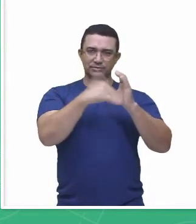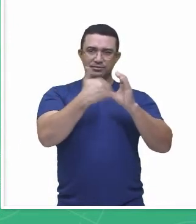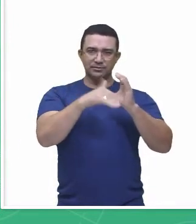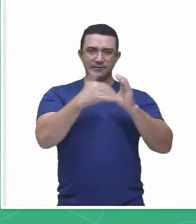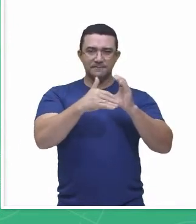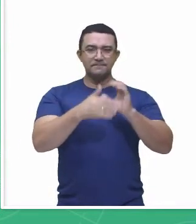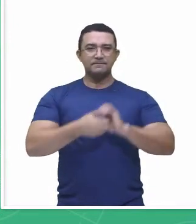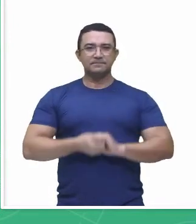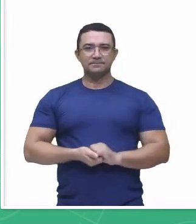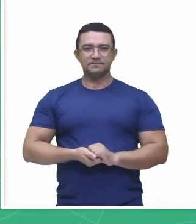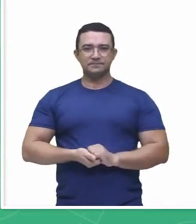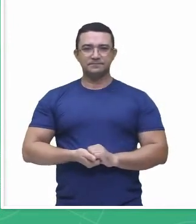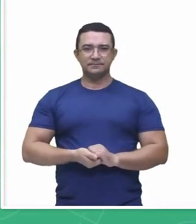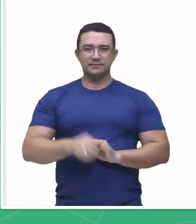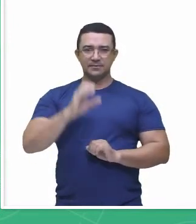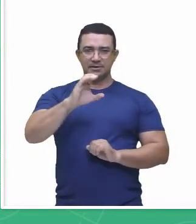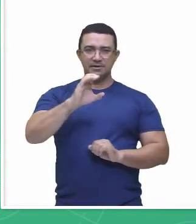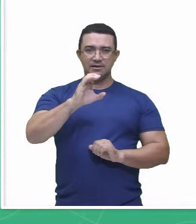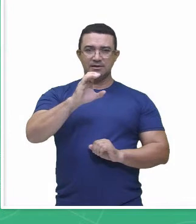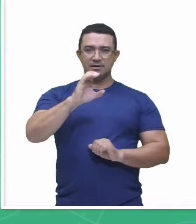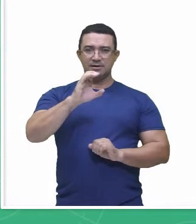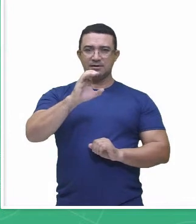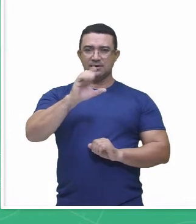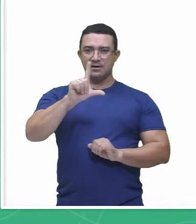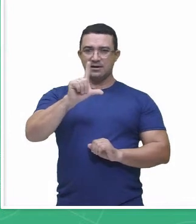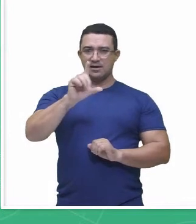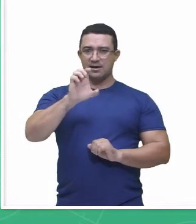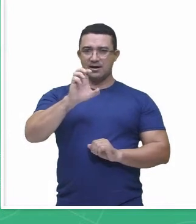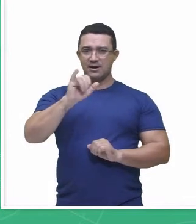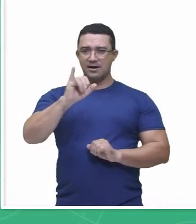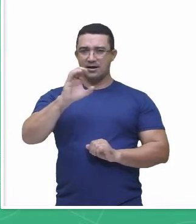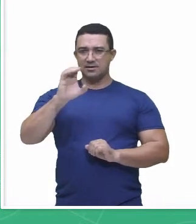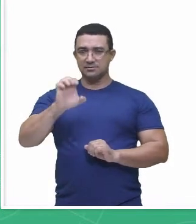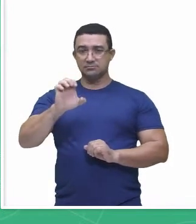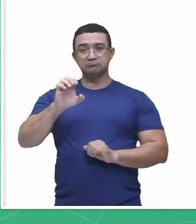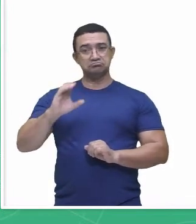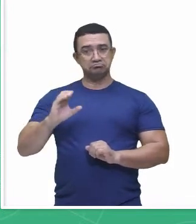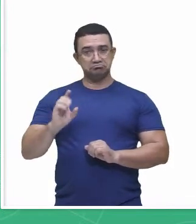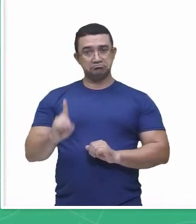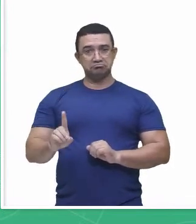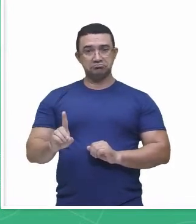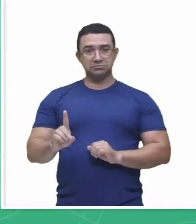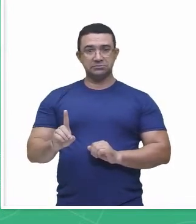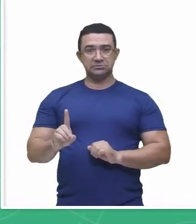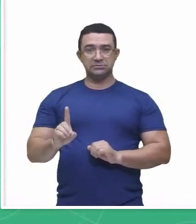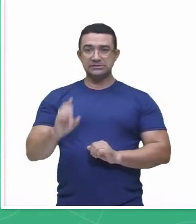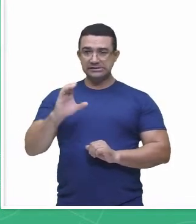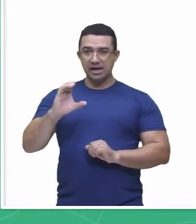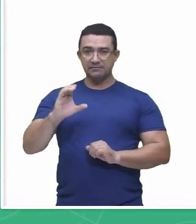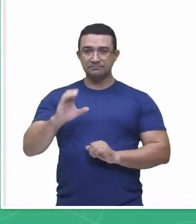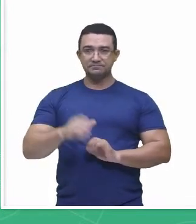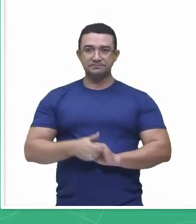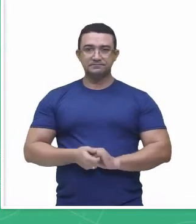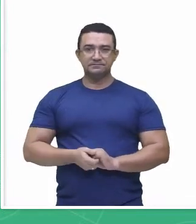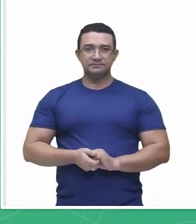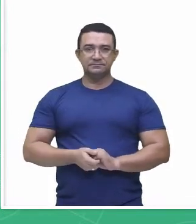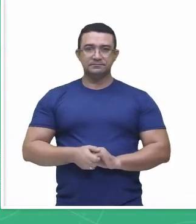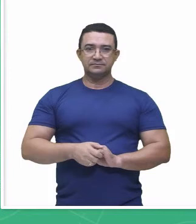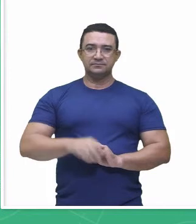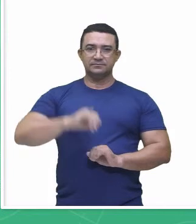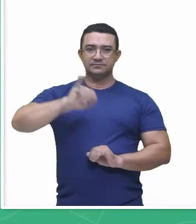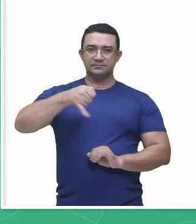o nosso aluno Gleice dizendo para nós que é letra C, né? Seguimos adiante.